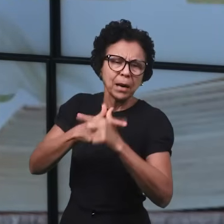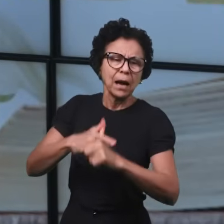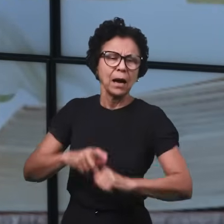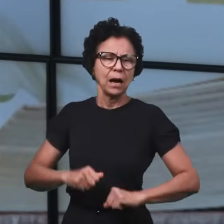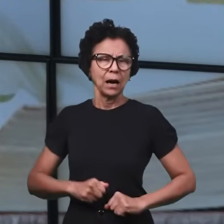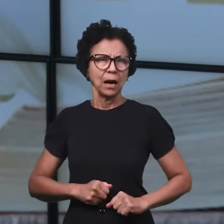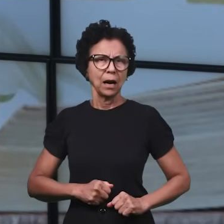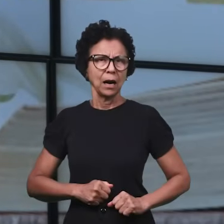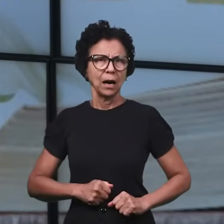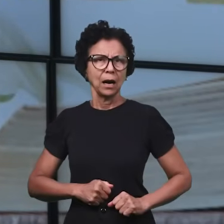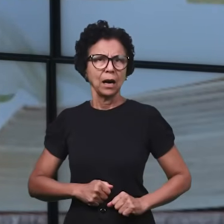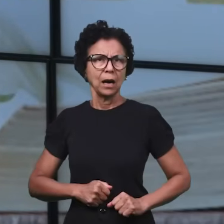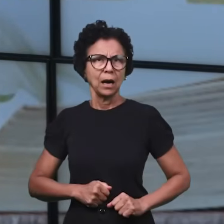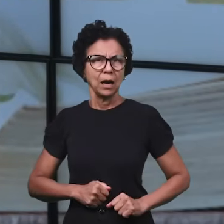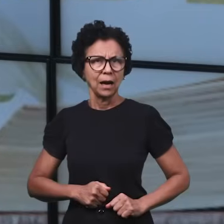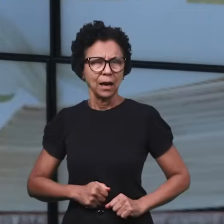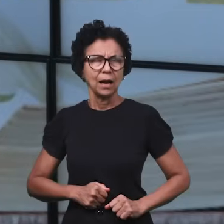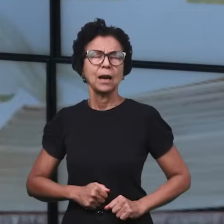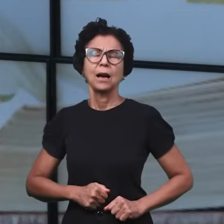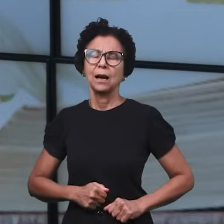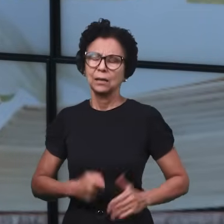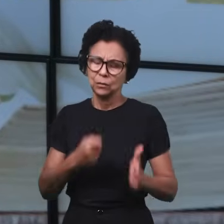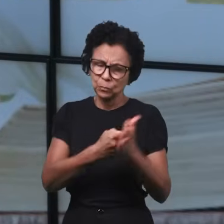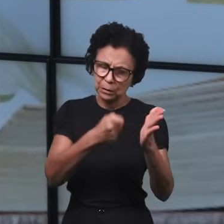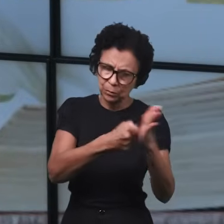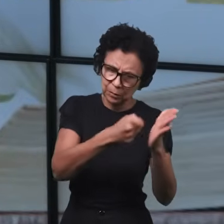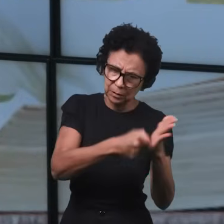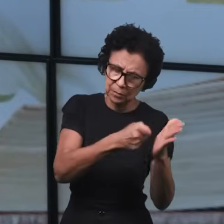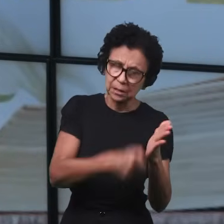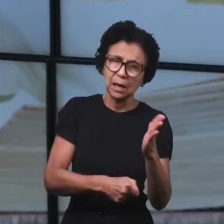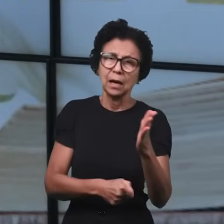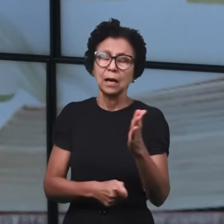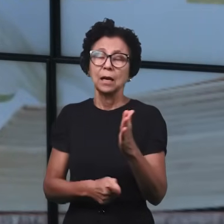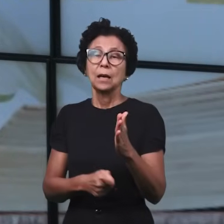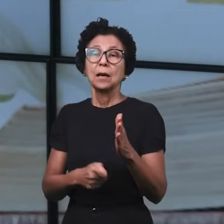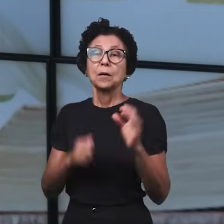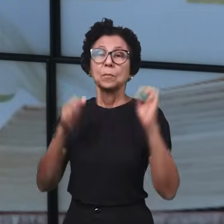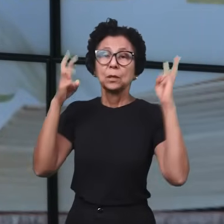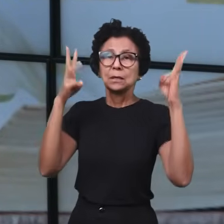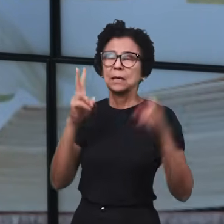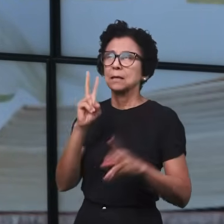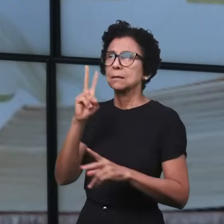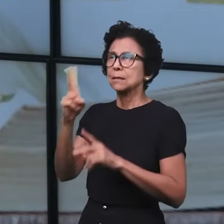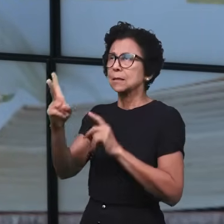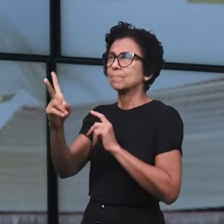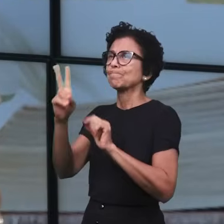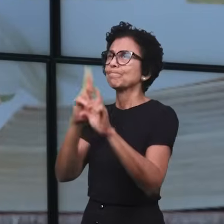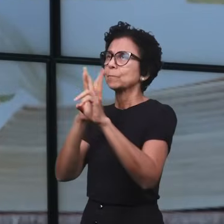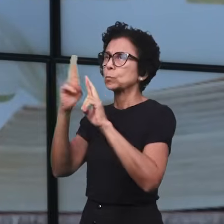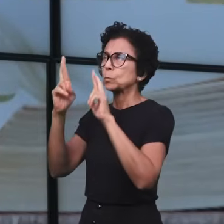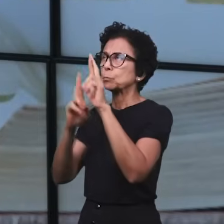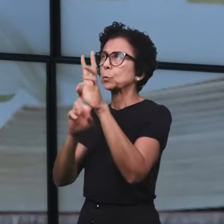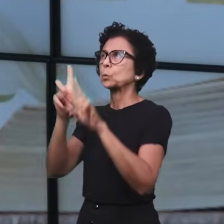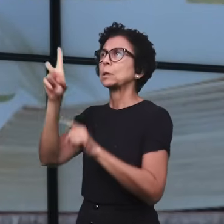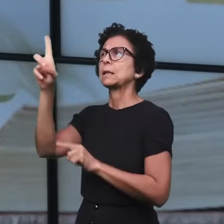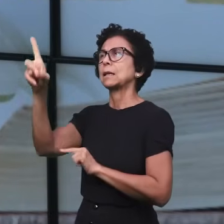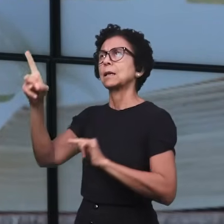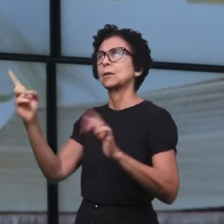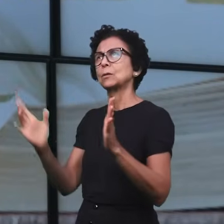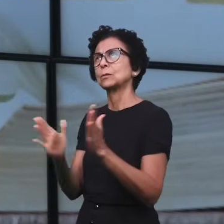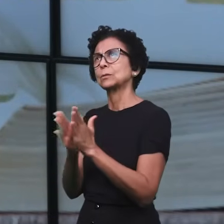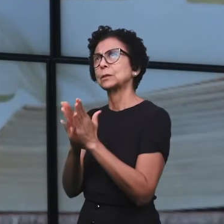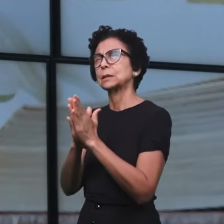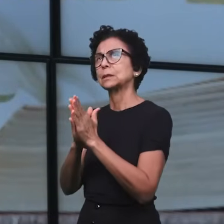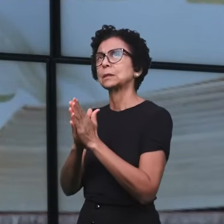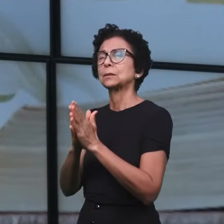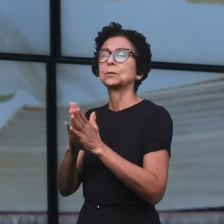foi necessário, ele guerreou, e ele estava em constante conversa com Deus o tempo inteiro, mas ele era